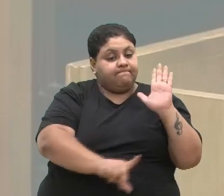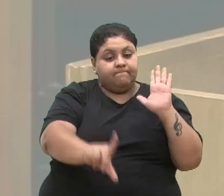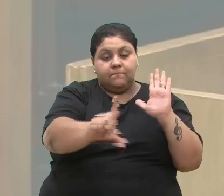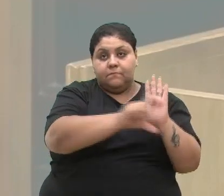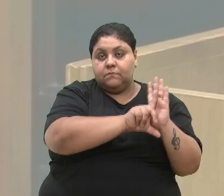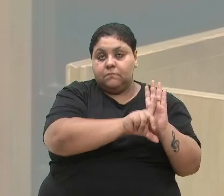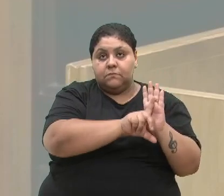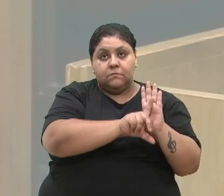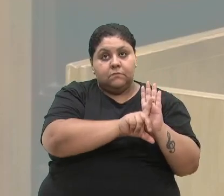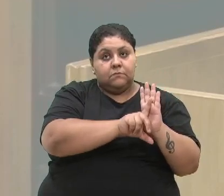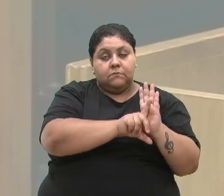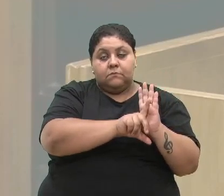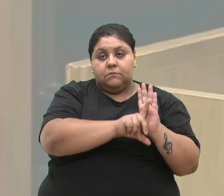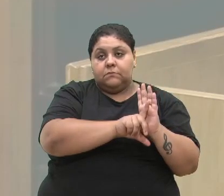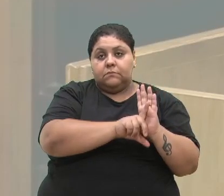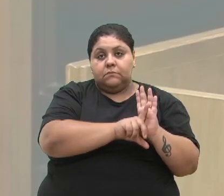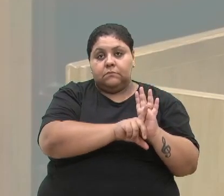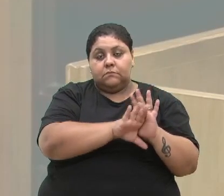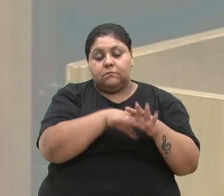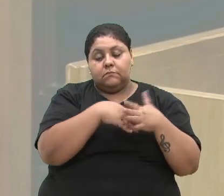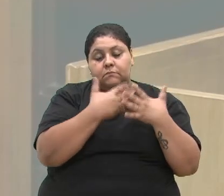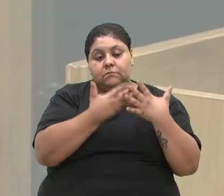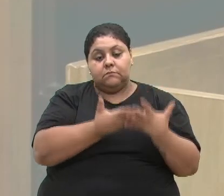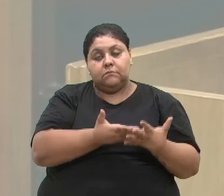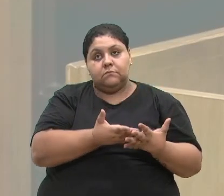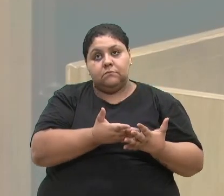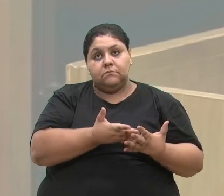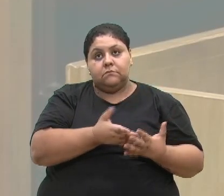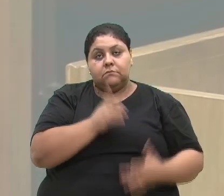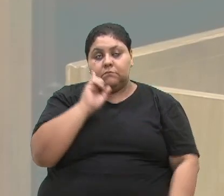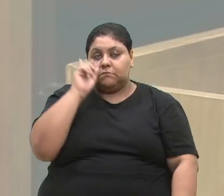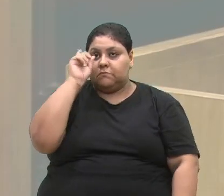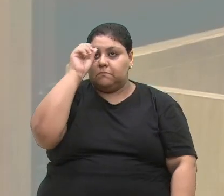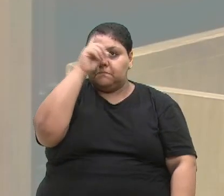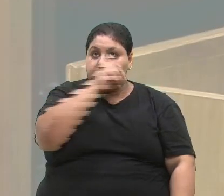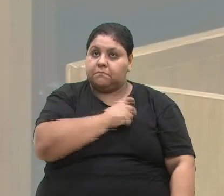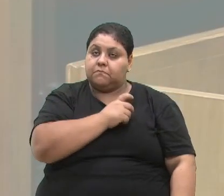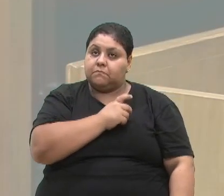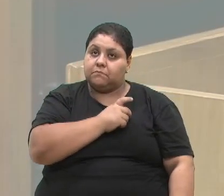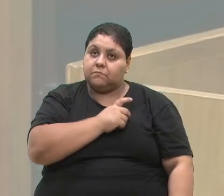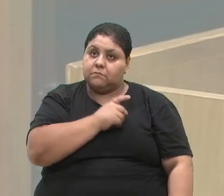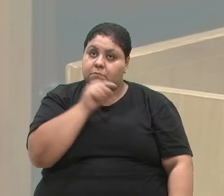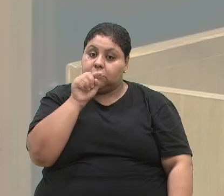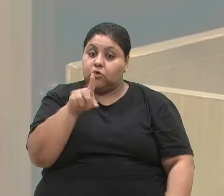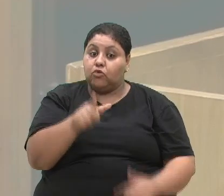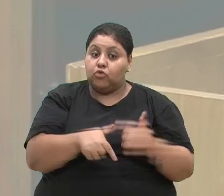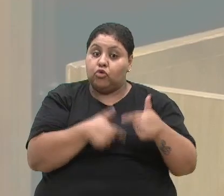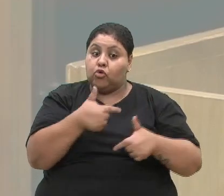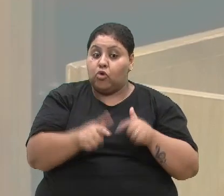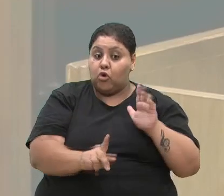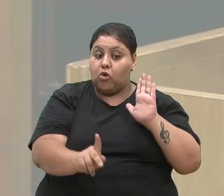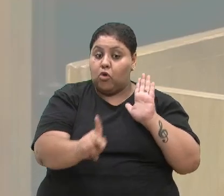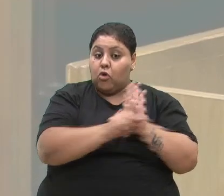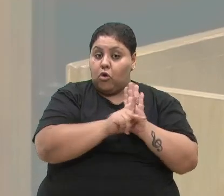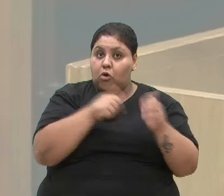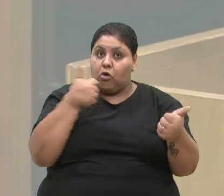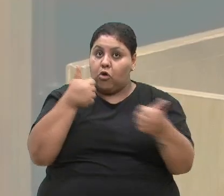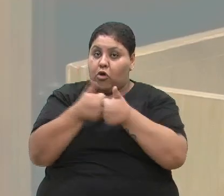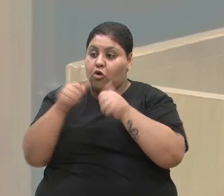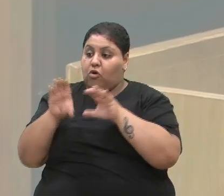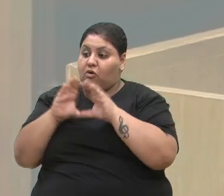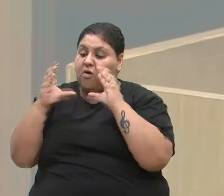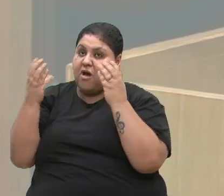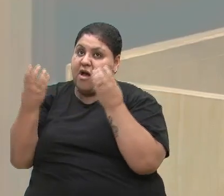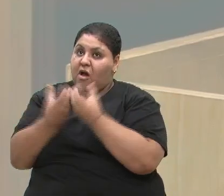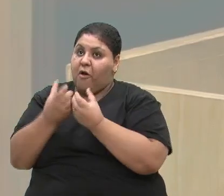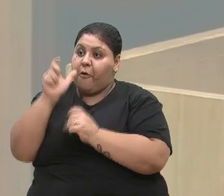para aguentar. E aí é difícil tu trabalhar num projeto de lei junto com a comunidade, junto